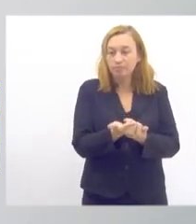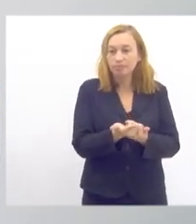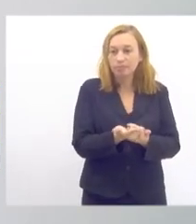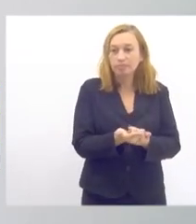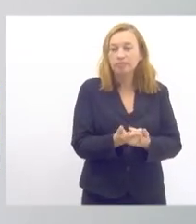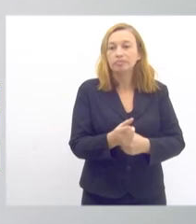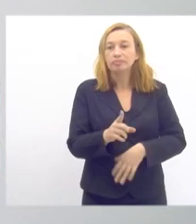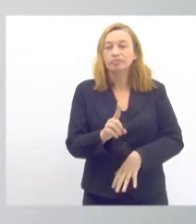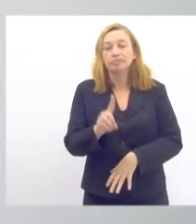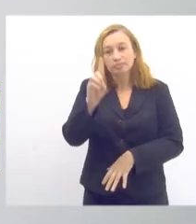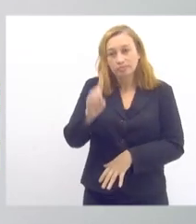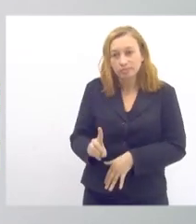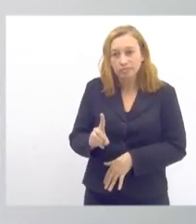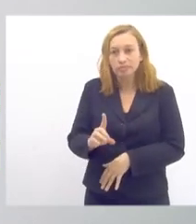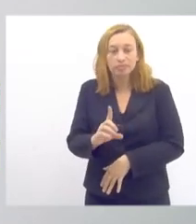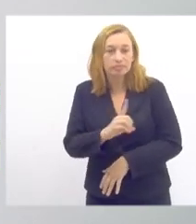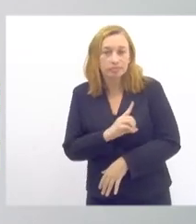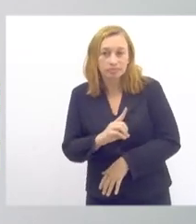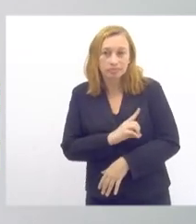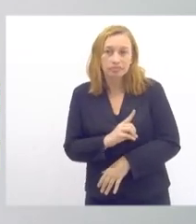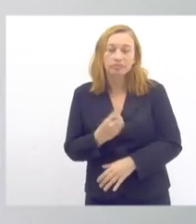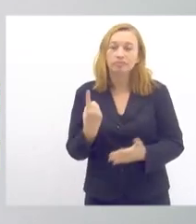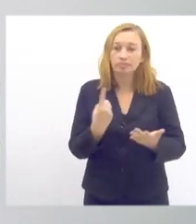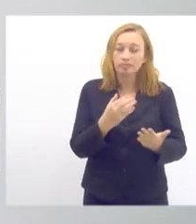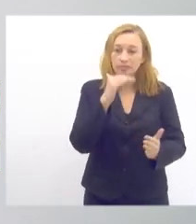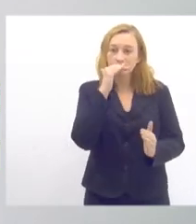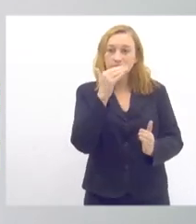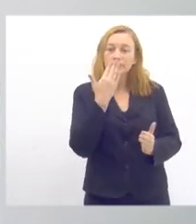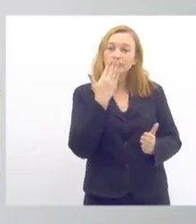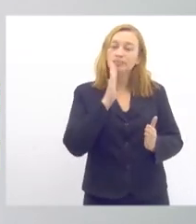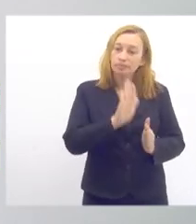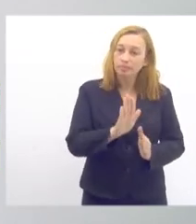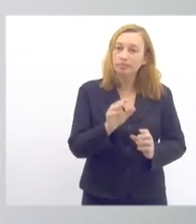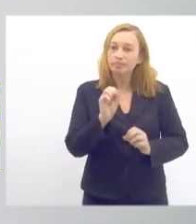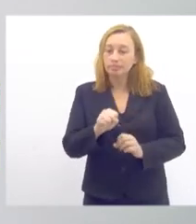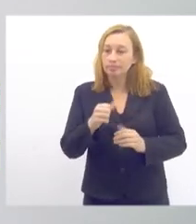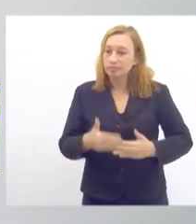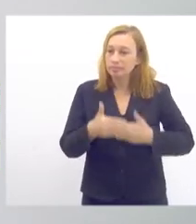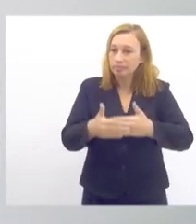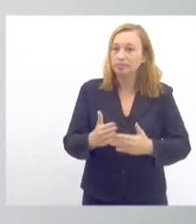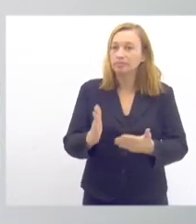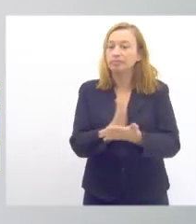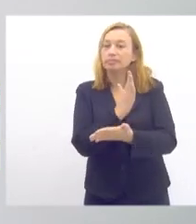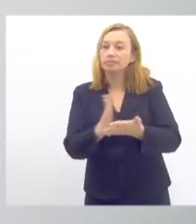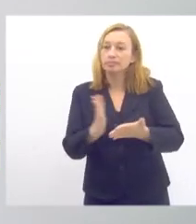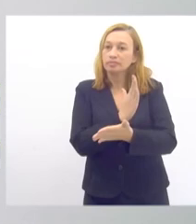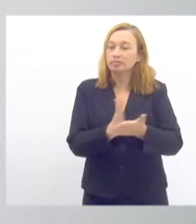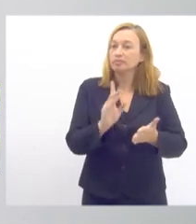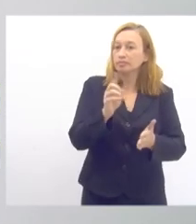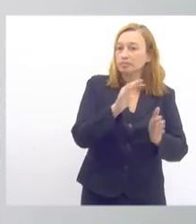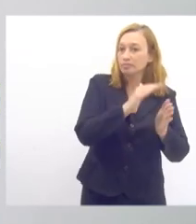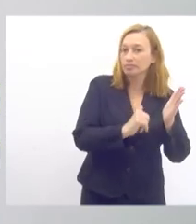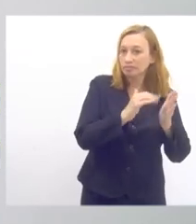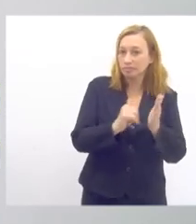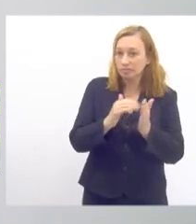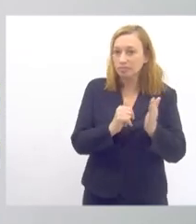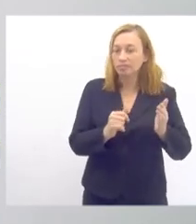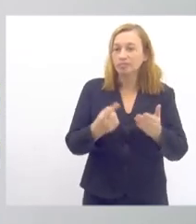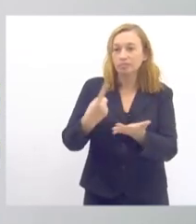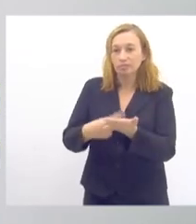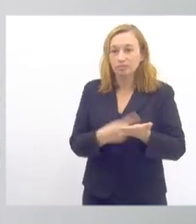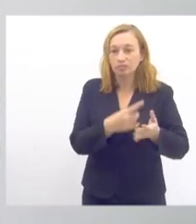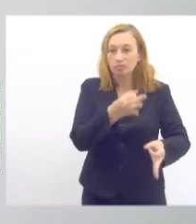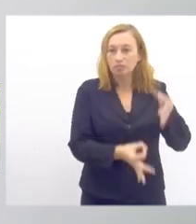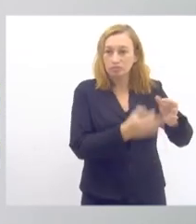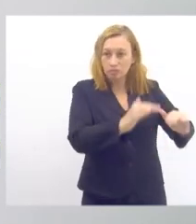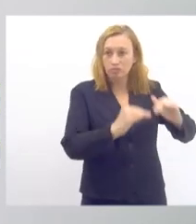se compromete com isso, e também de avançar nessas questões de não haver corte de ponto e buscar um acordo na justiça pela suspensão